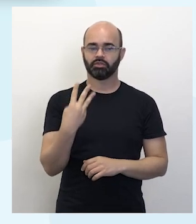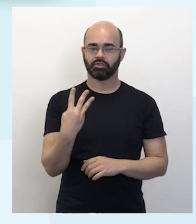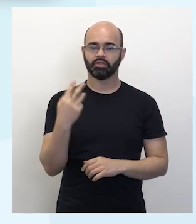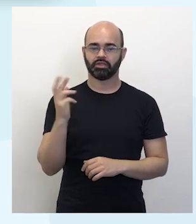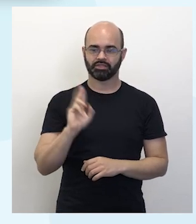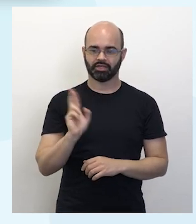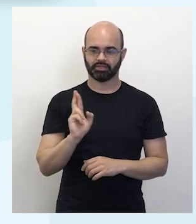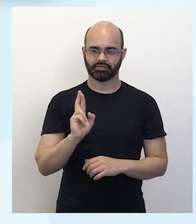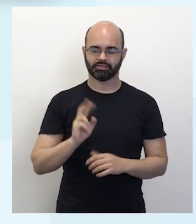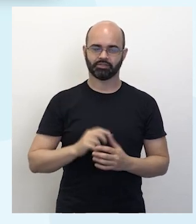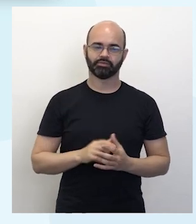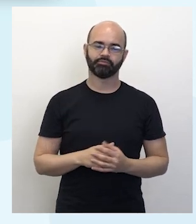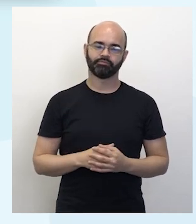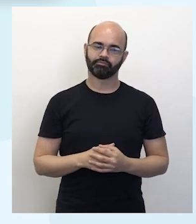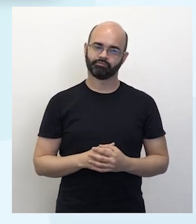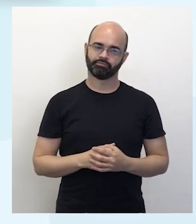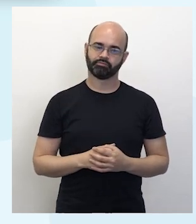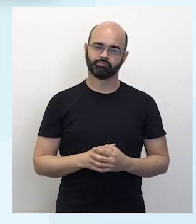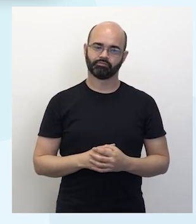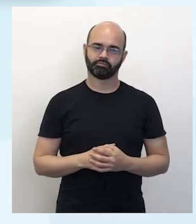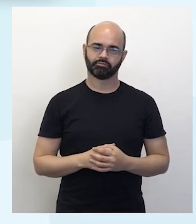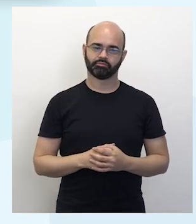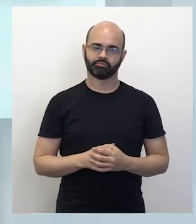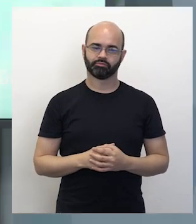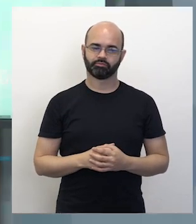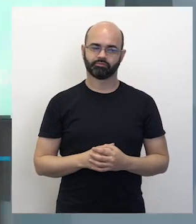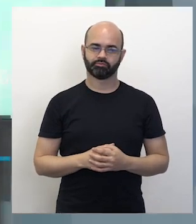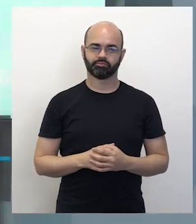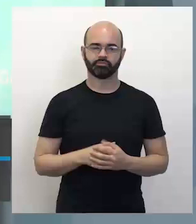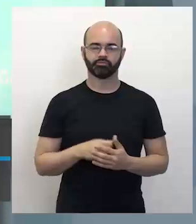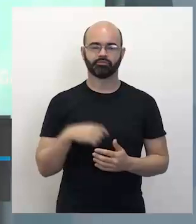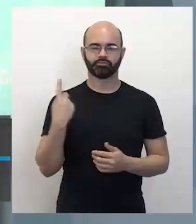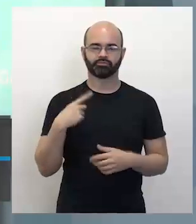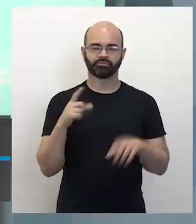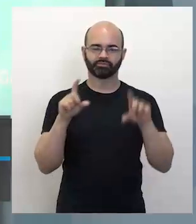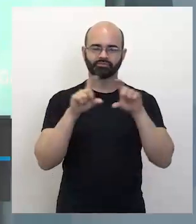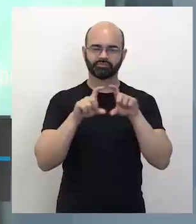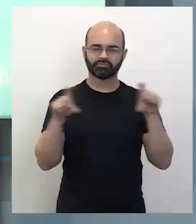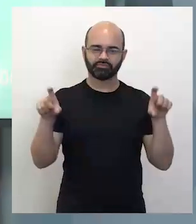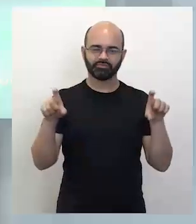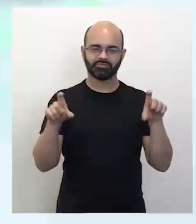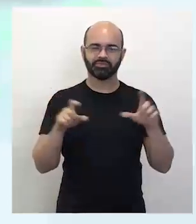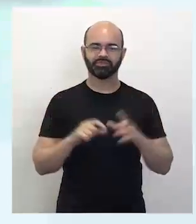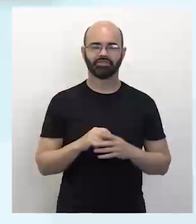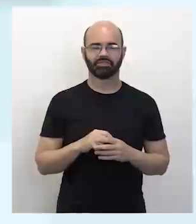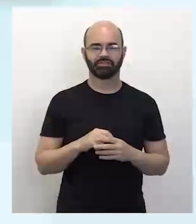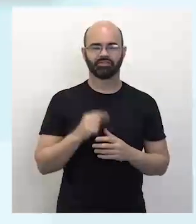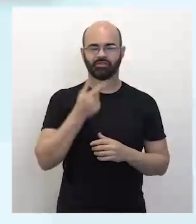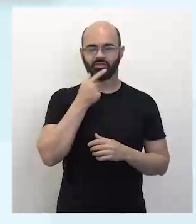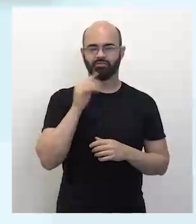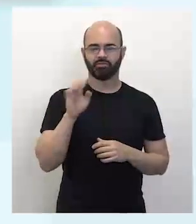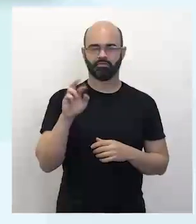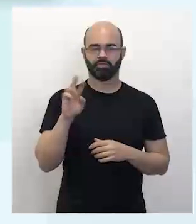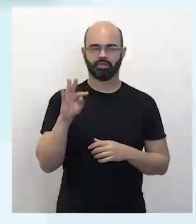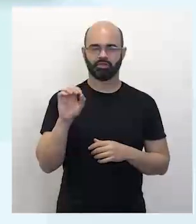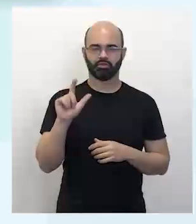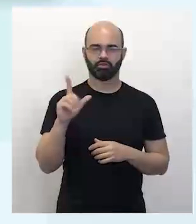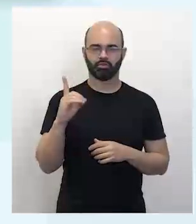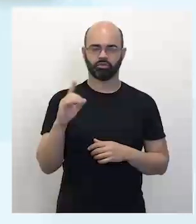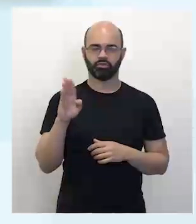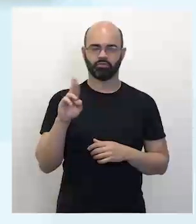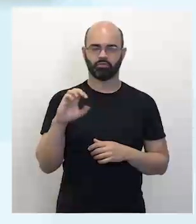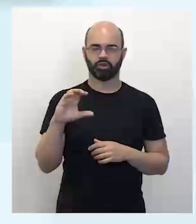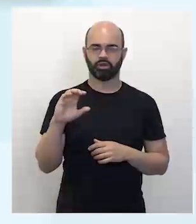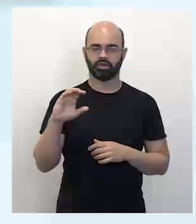2.543. Aí, nós trouxemos uma frase do dramaturgo Bertolt Brecht, e ele diz o